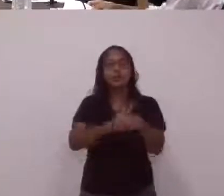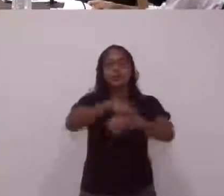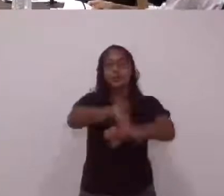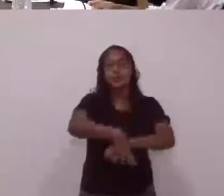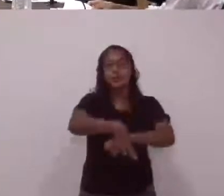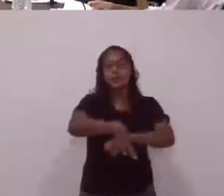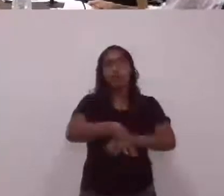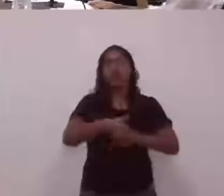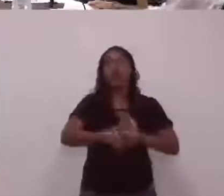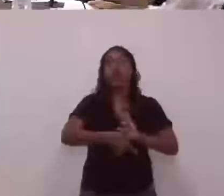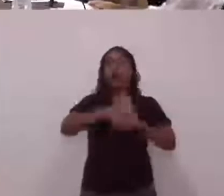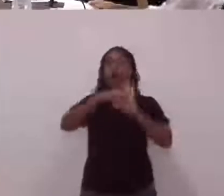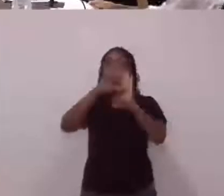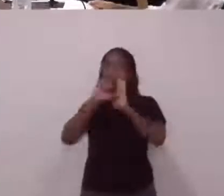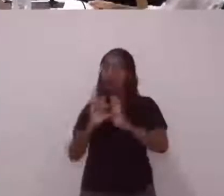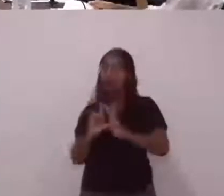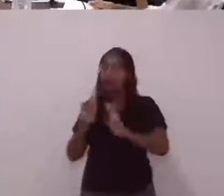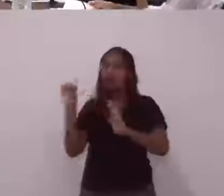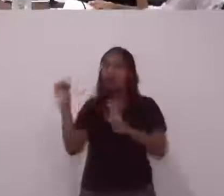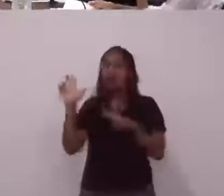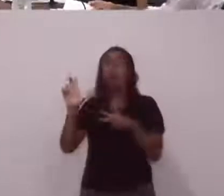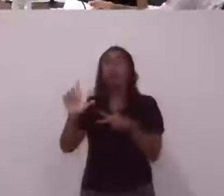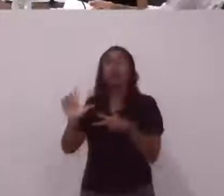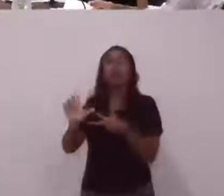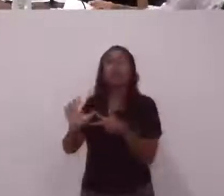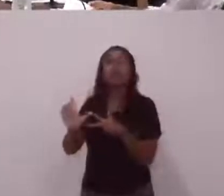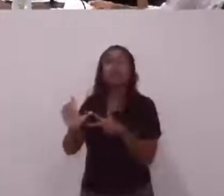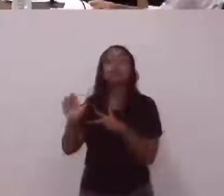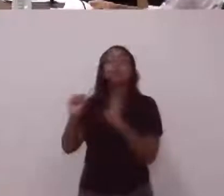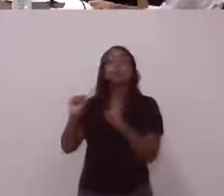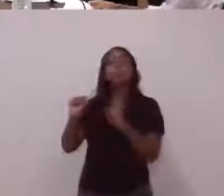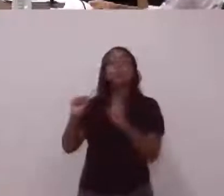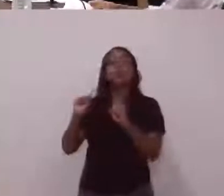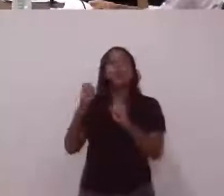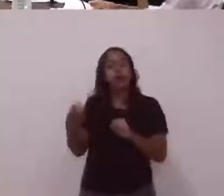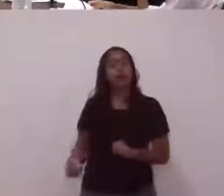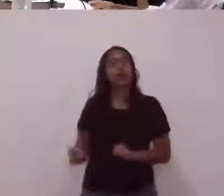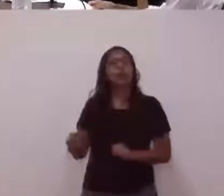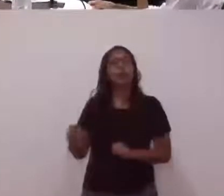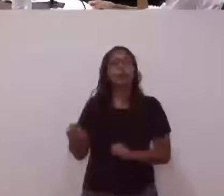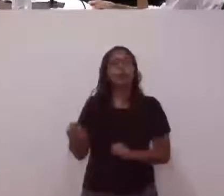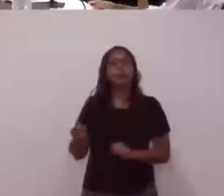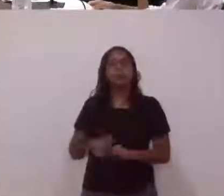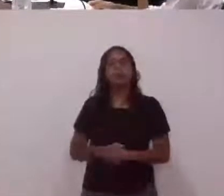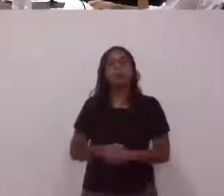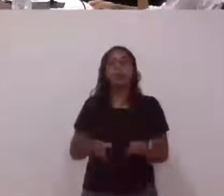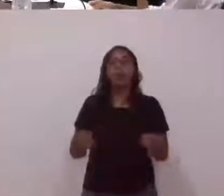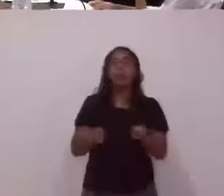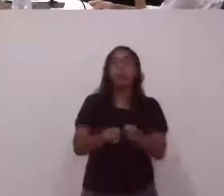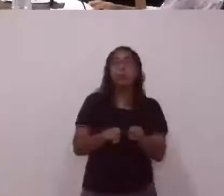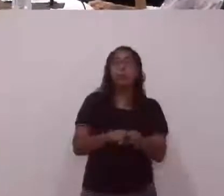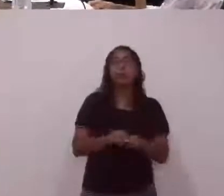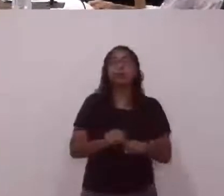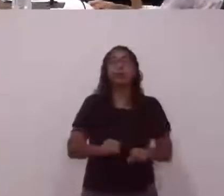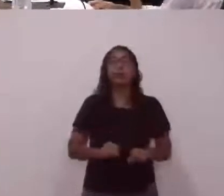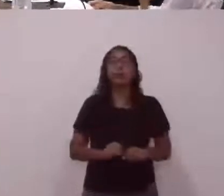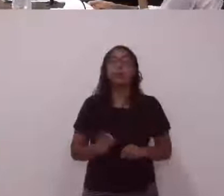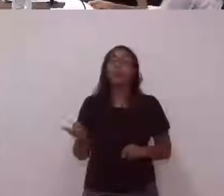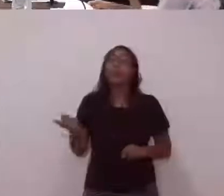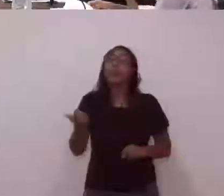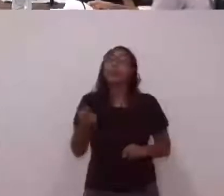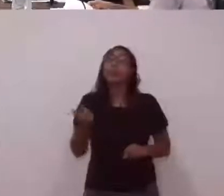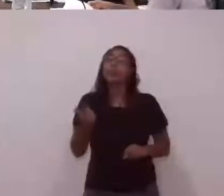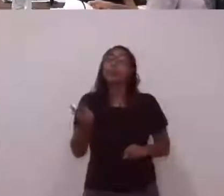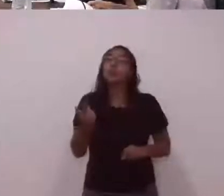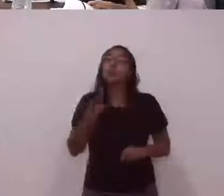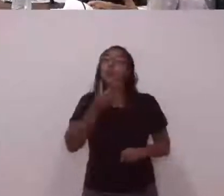prévia autorização do Poder Legislativo vieniense. Também não estava no leque de opções de ambos ao tomarem